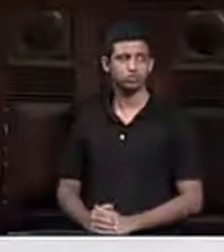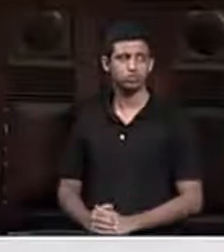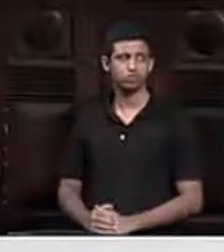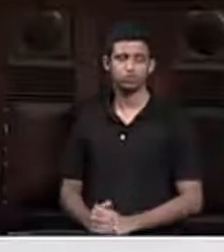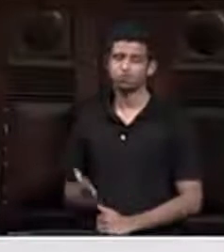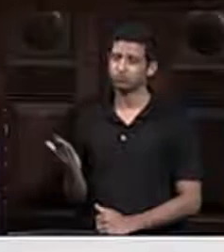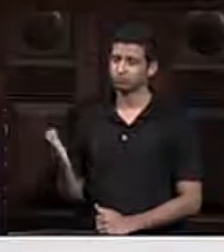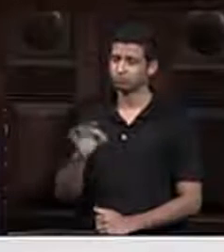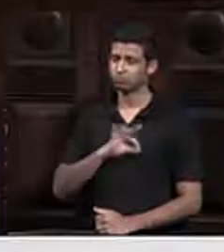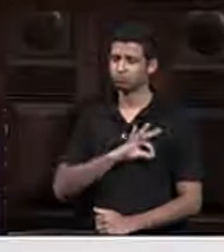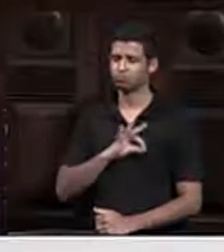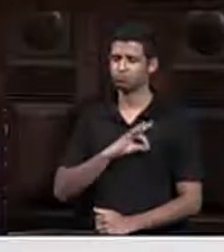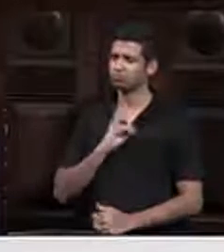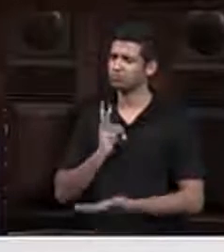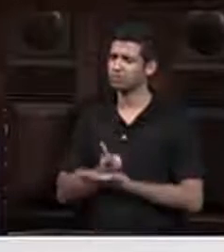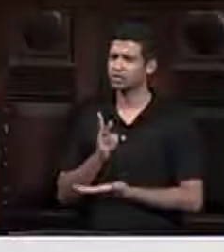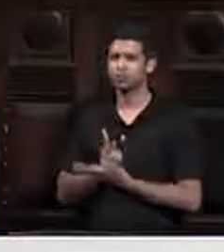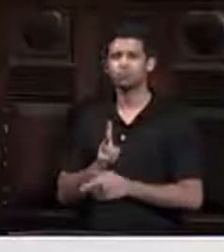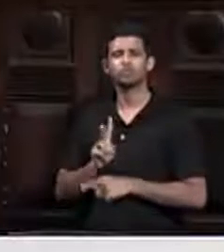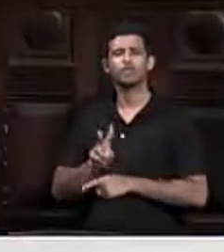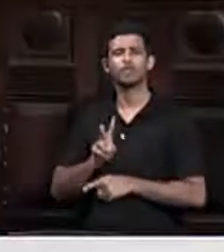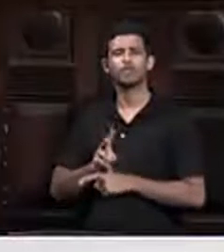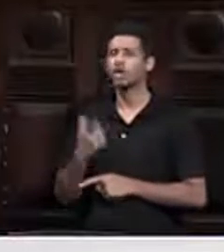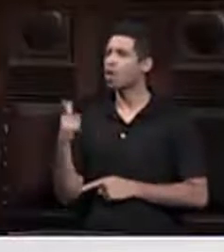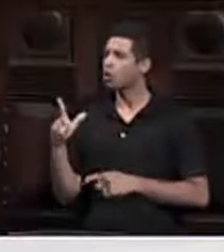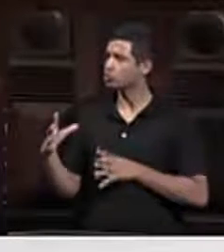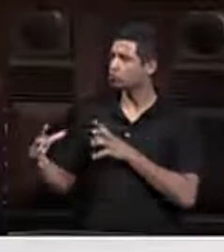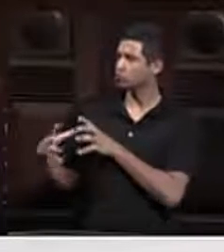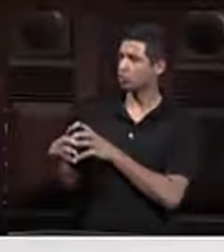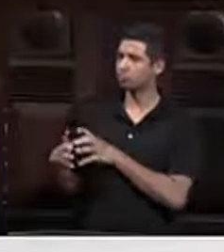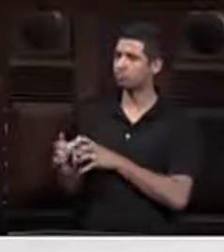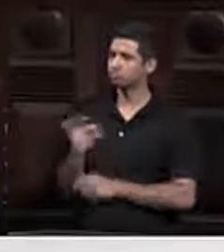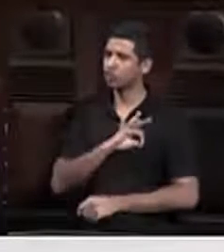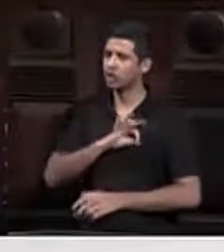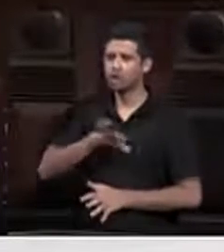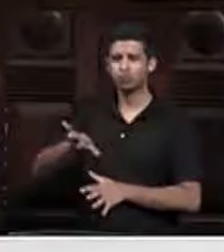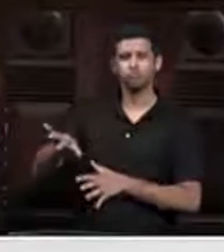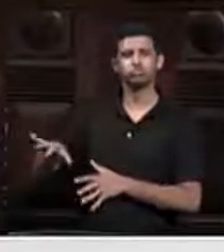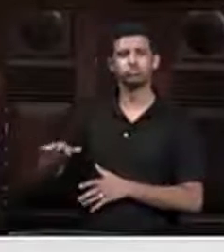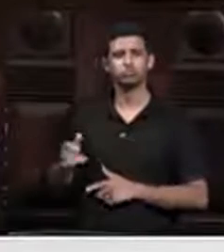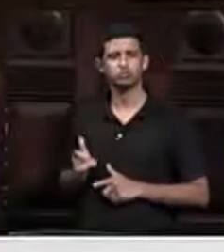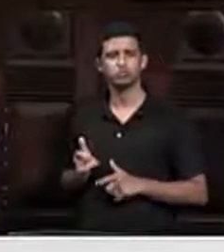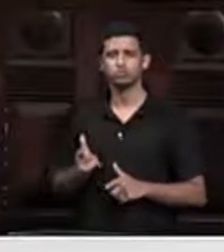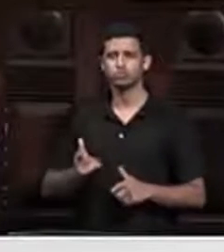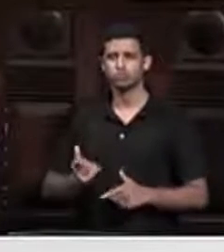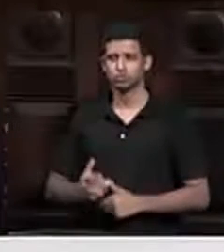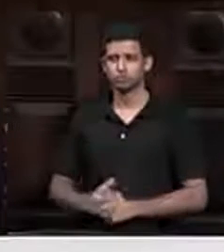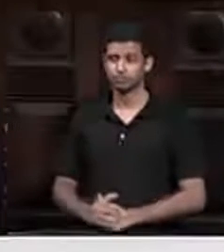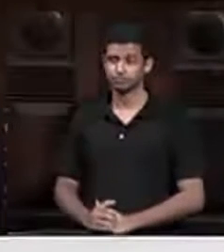que sempre esteve na defesa dos policiais, porque antes de passar pela DECODE